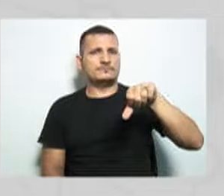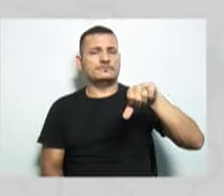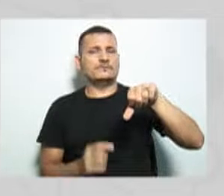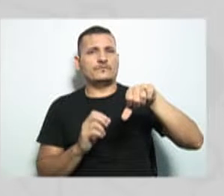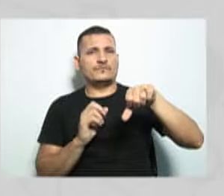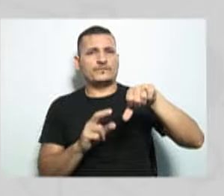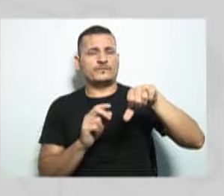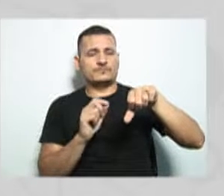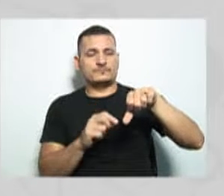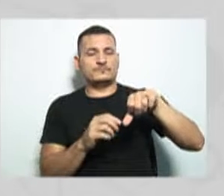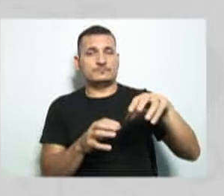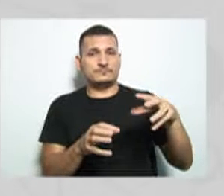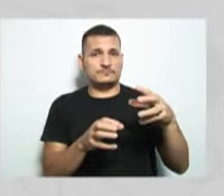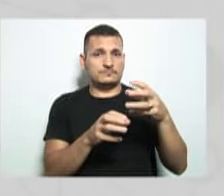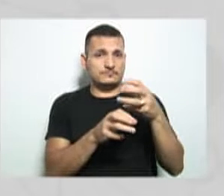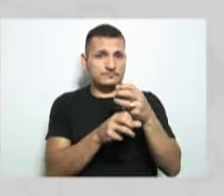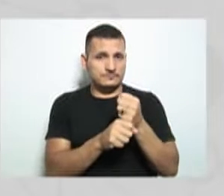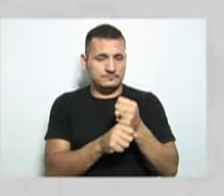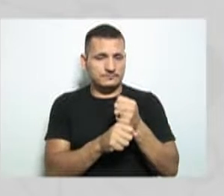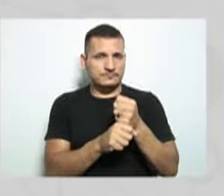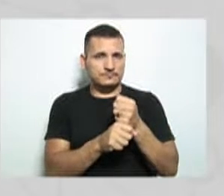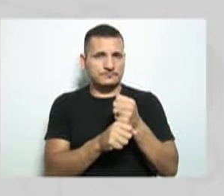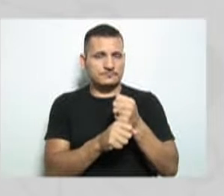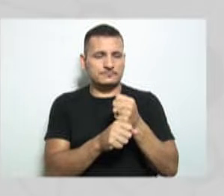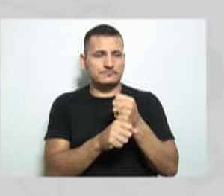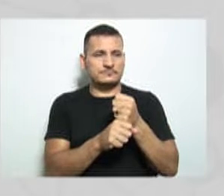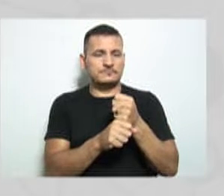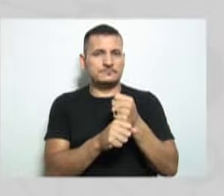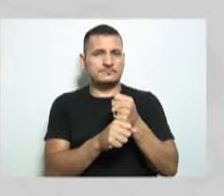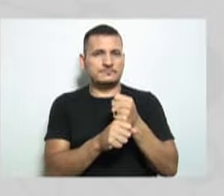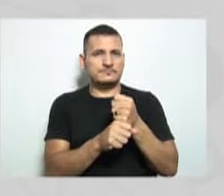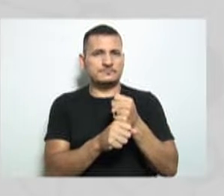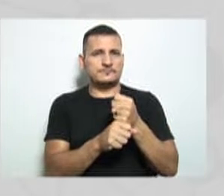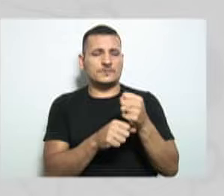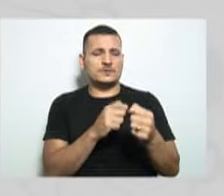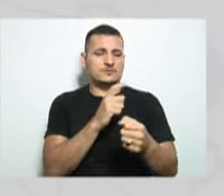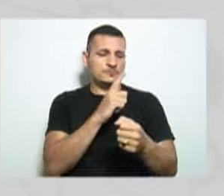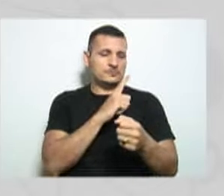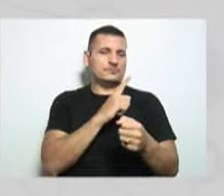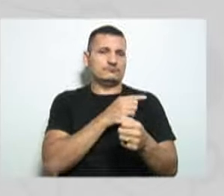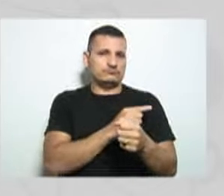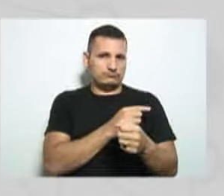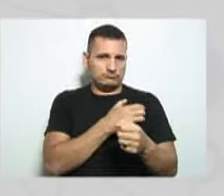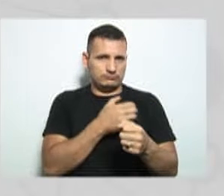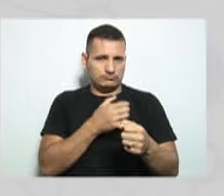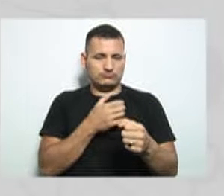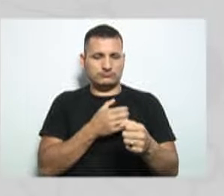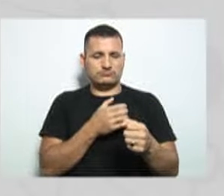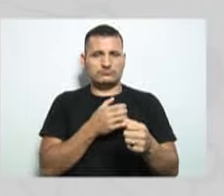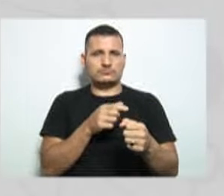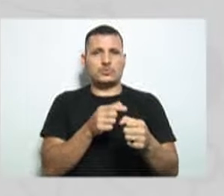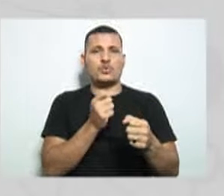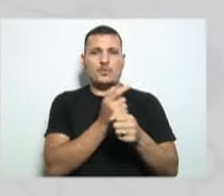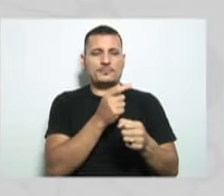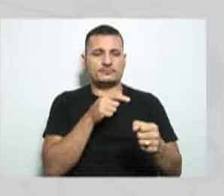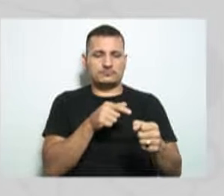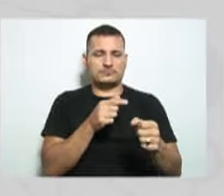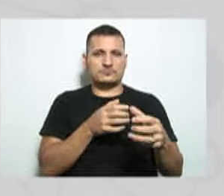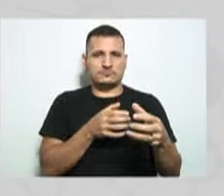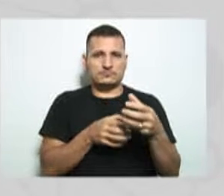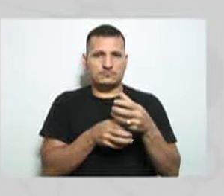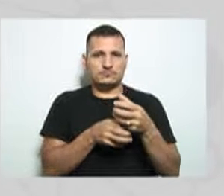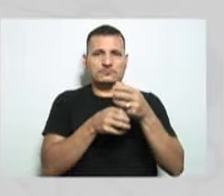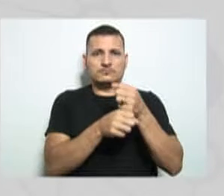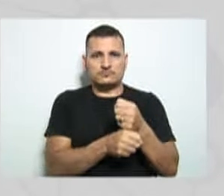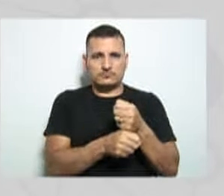tenho mais a quantidade que eu comprei. 60 mais 40 vai dar 100.